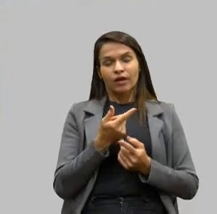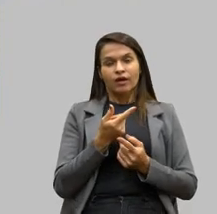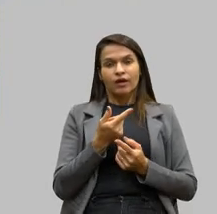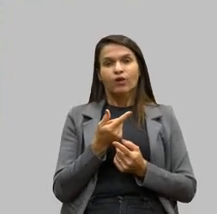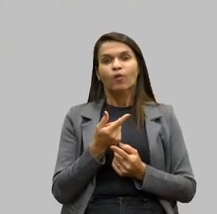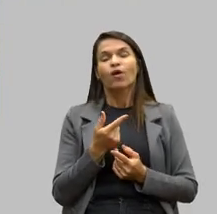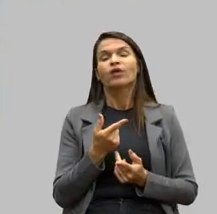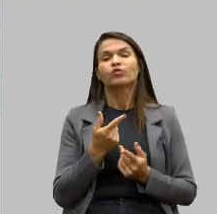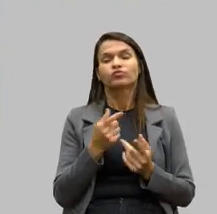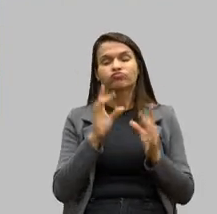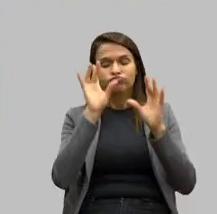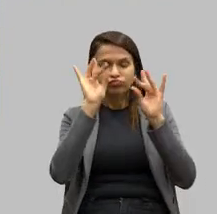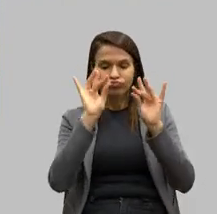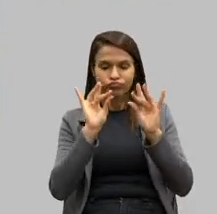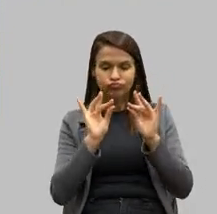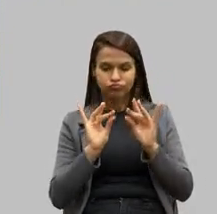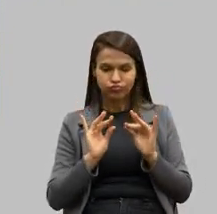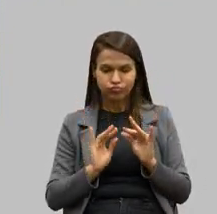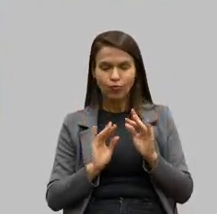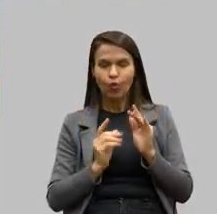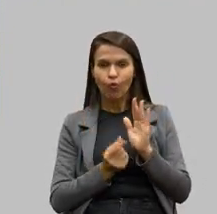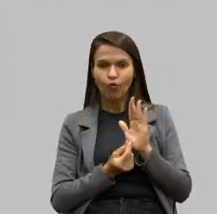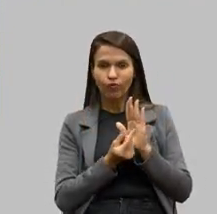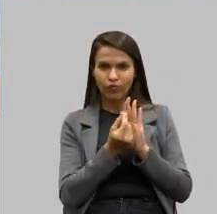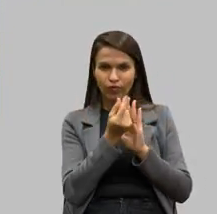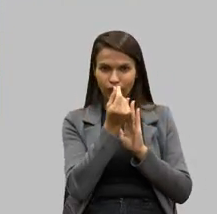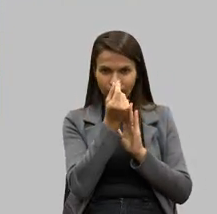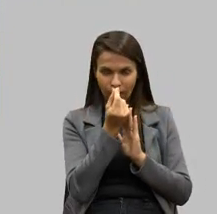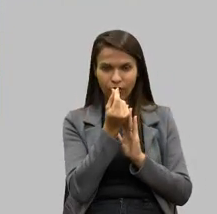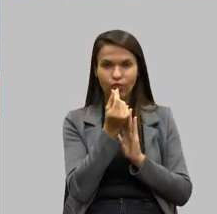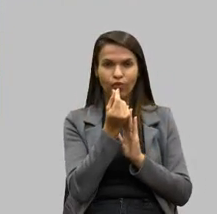quando definimos um piso, um valor mínimo